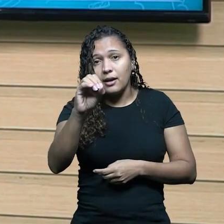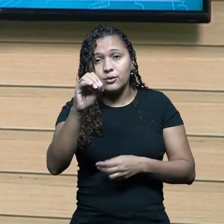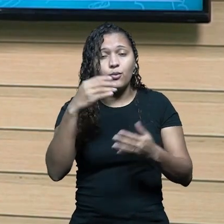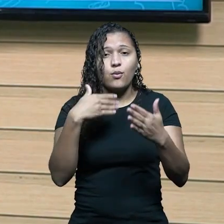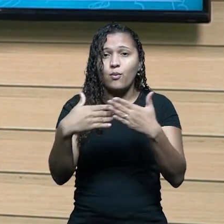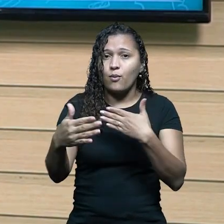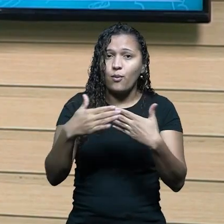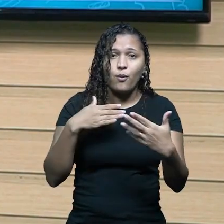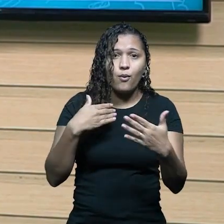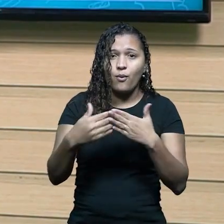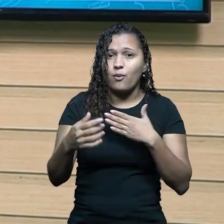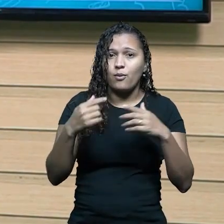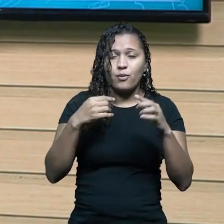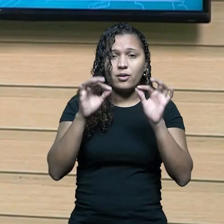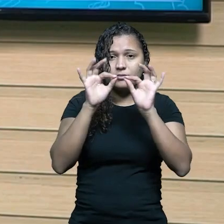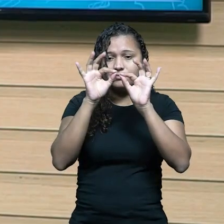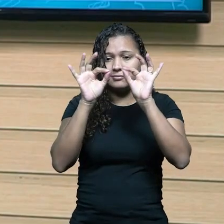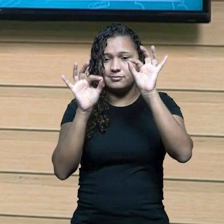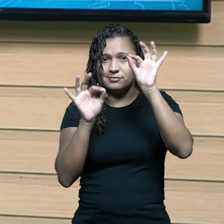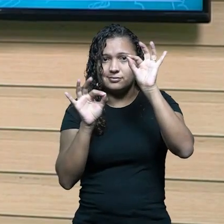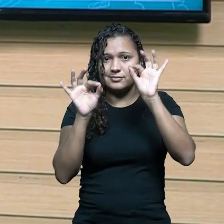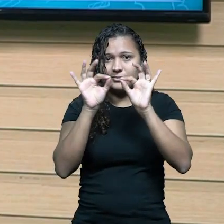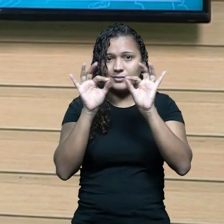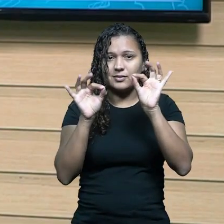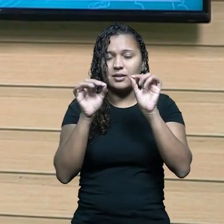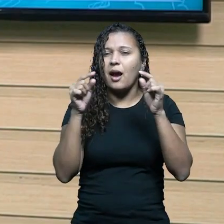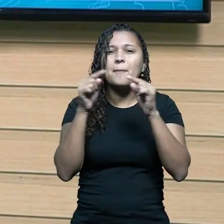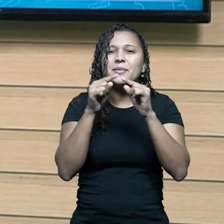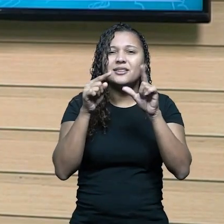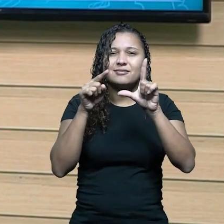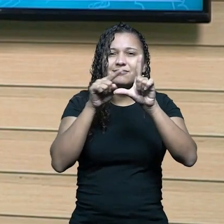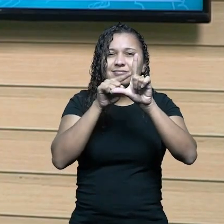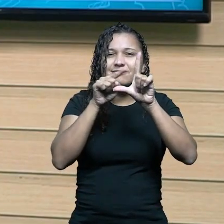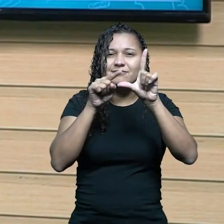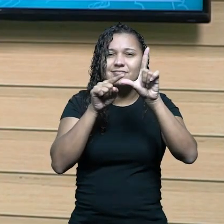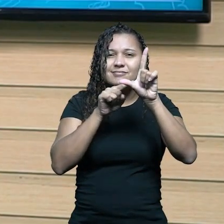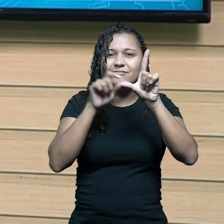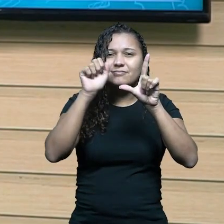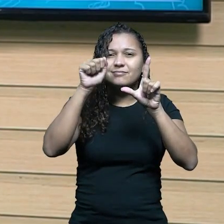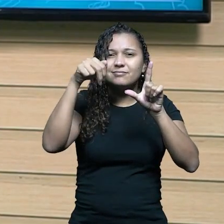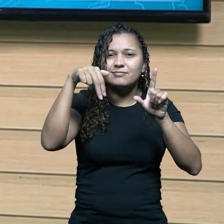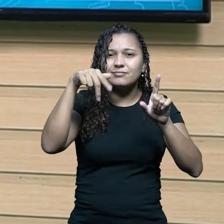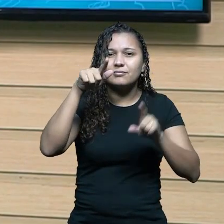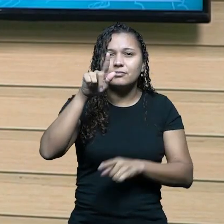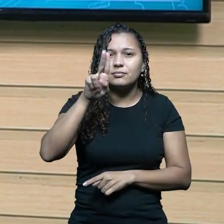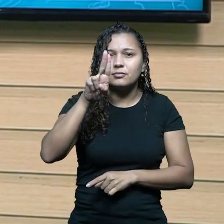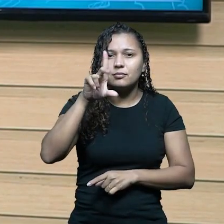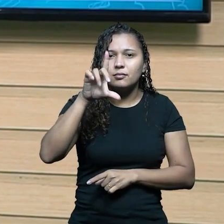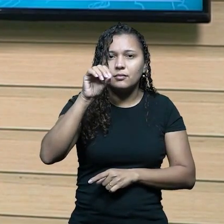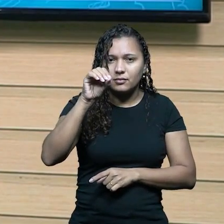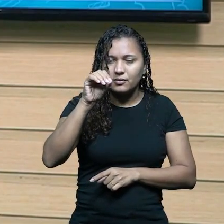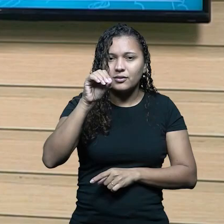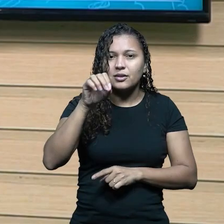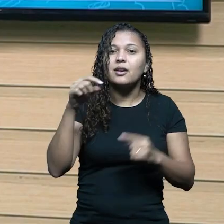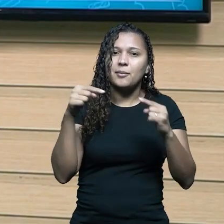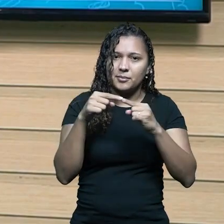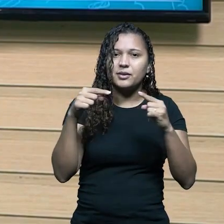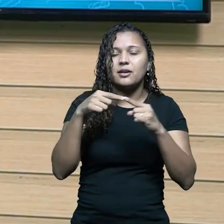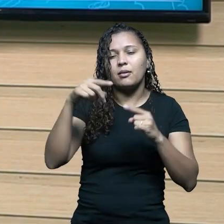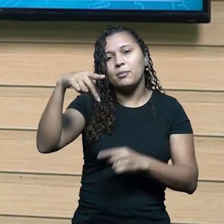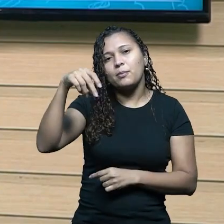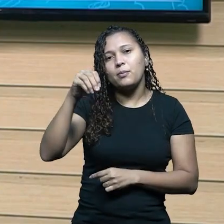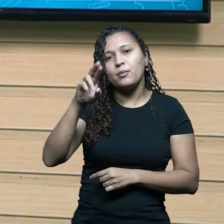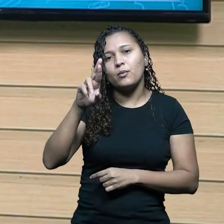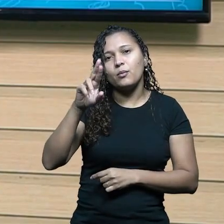raio faça no plano, porque é um plano, então nós teremos aí coordenadas polares